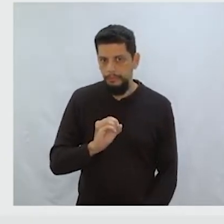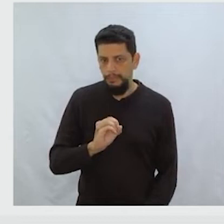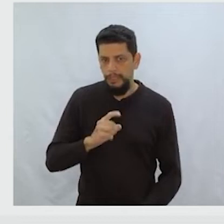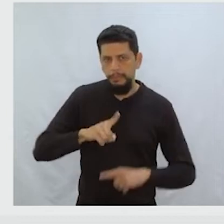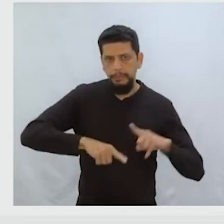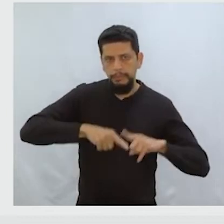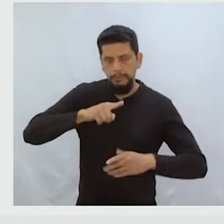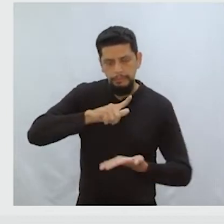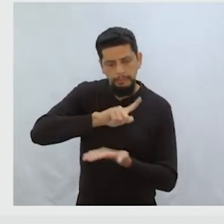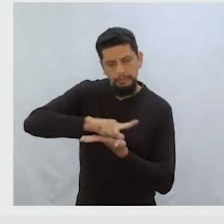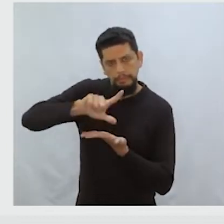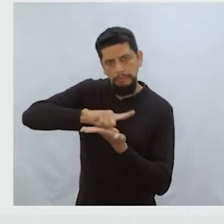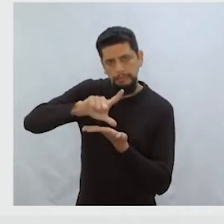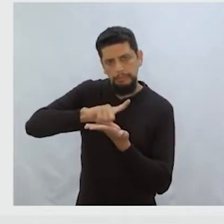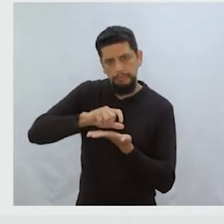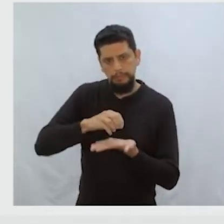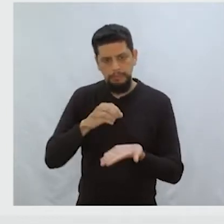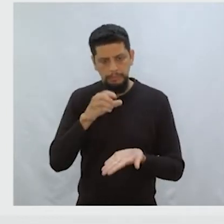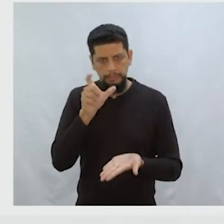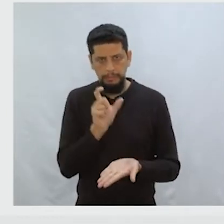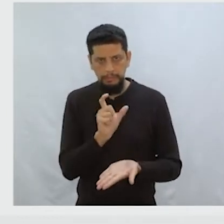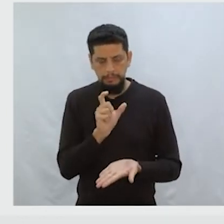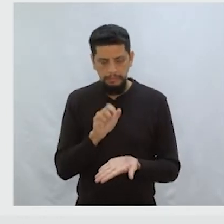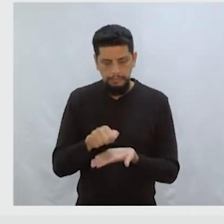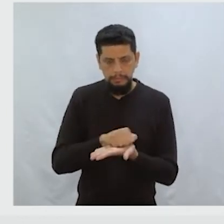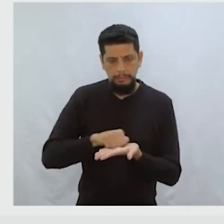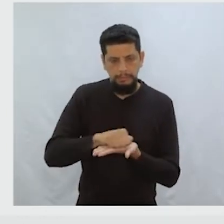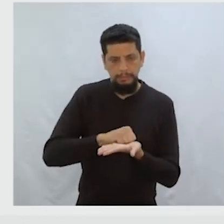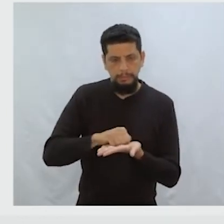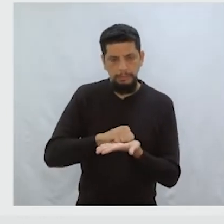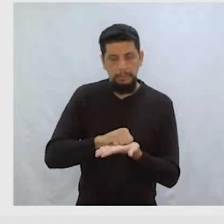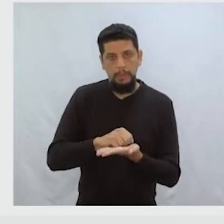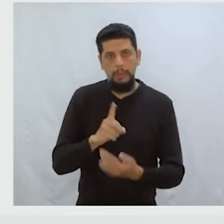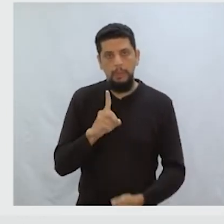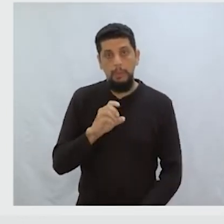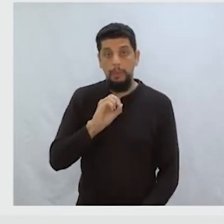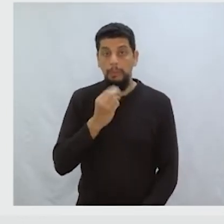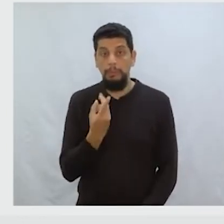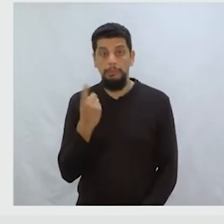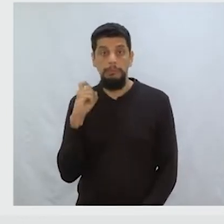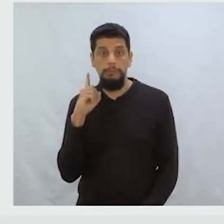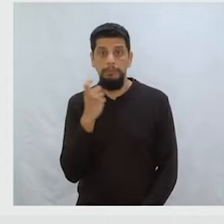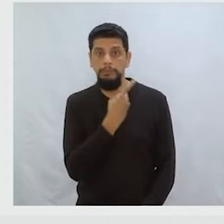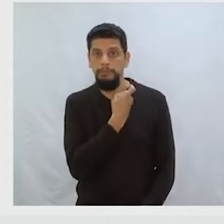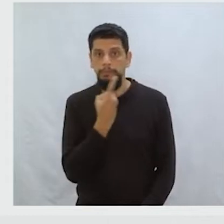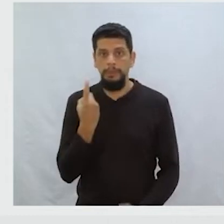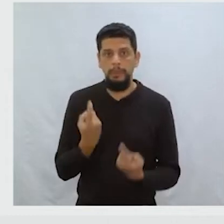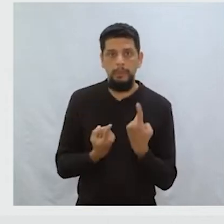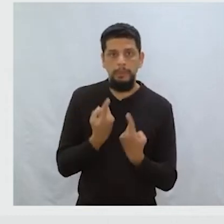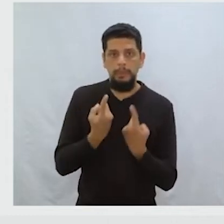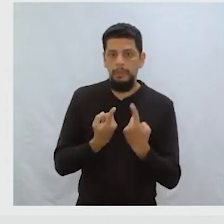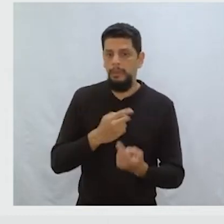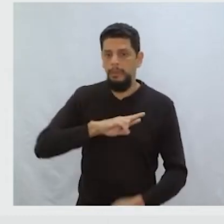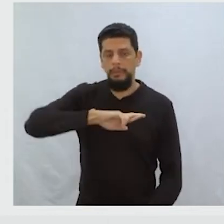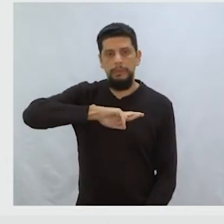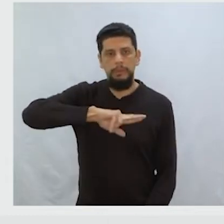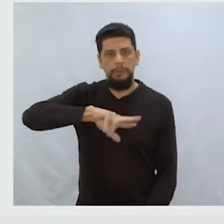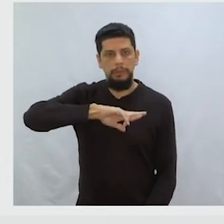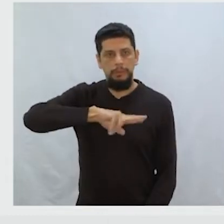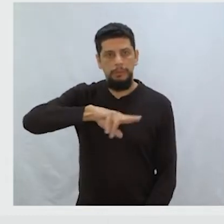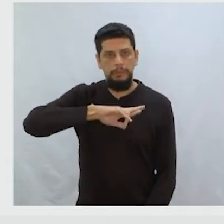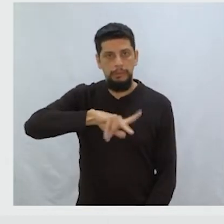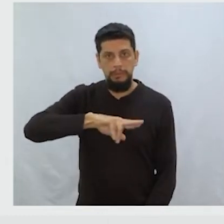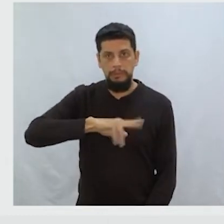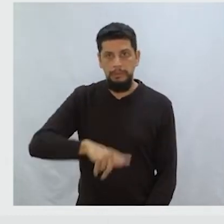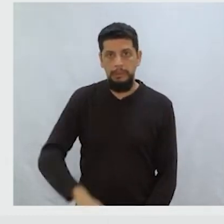de limpeza? O sabão em barra? Ou o perfume? Qual aquele que não